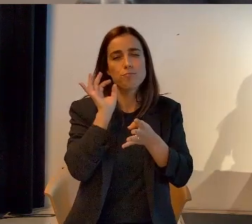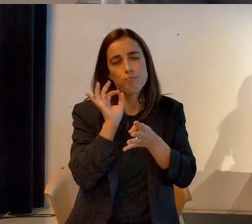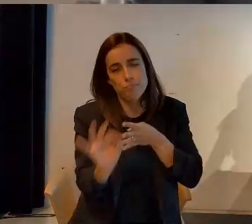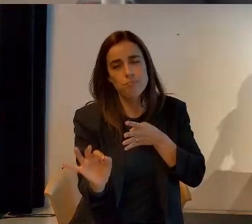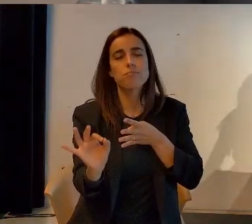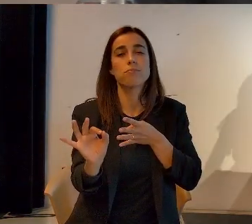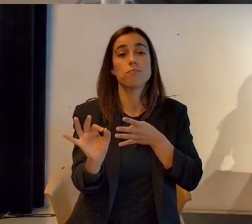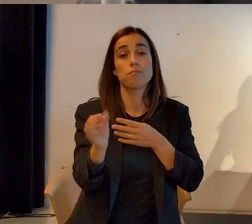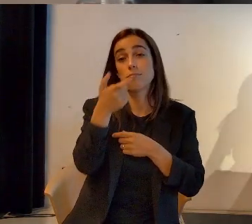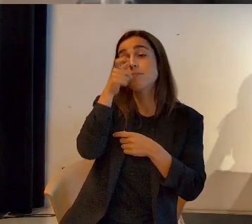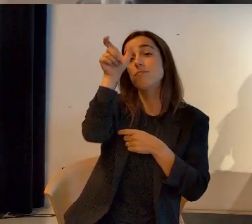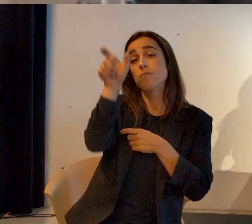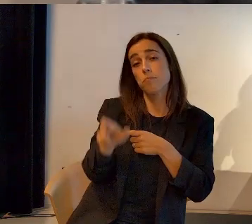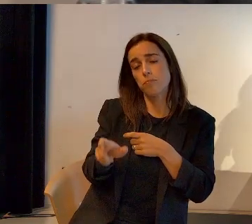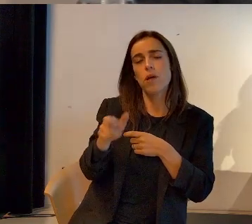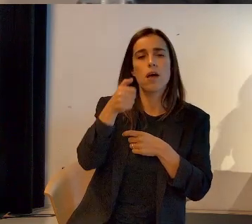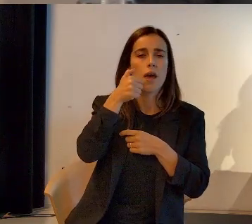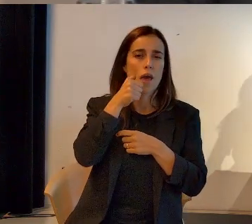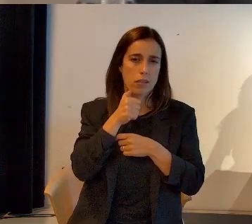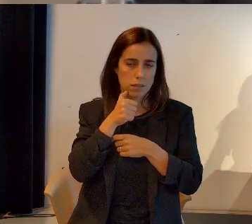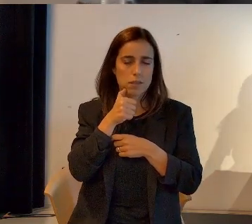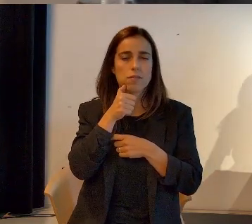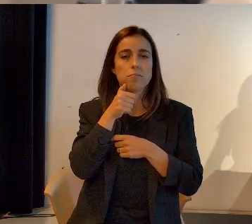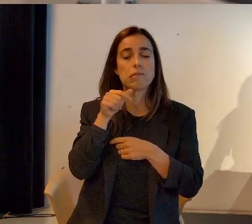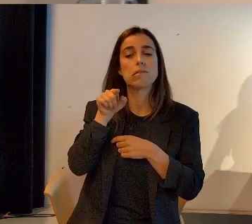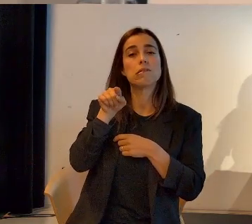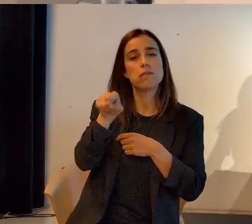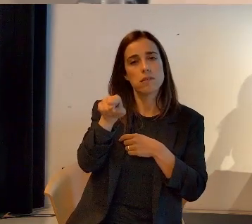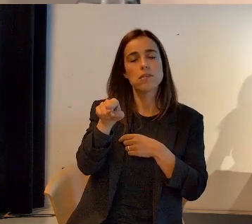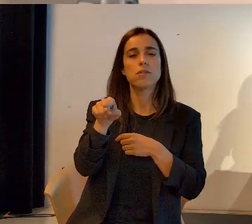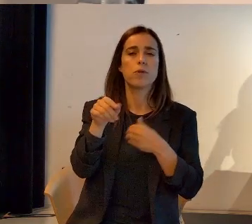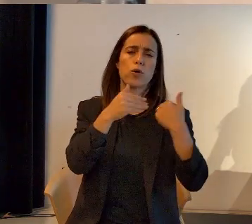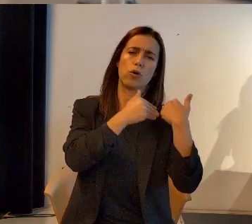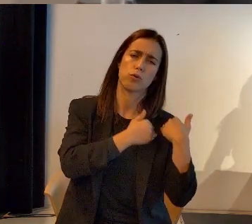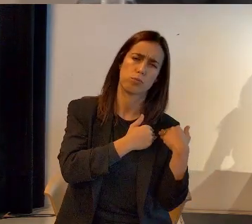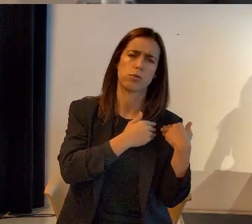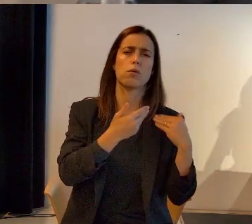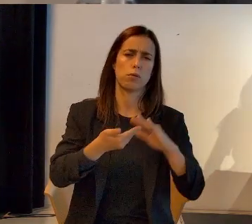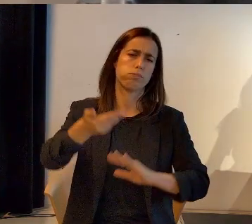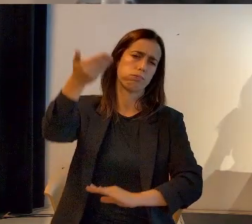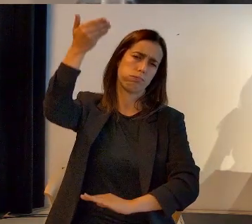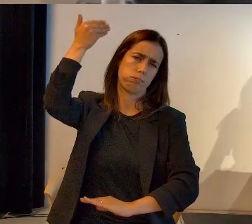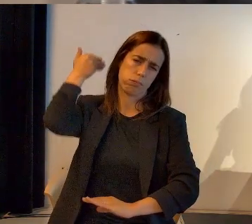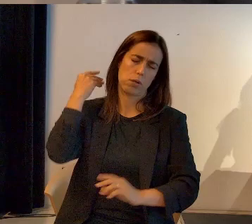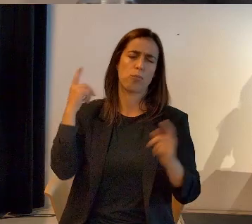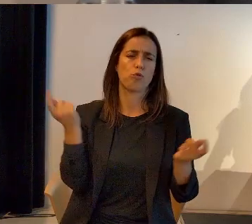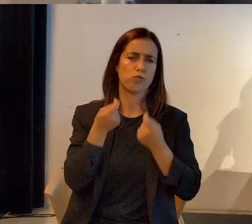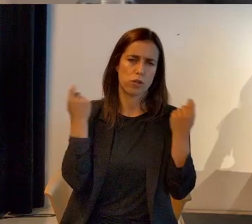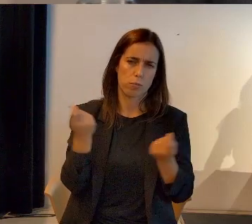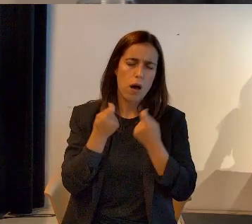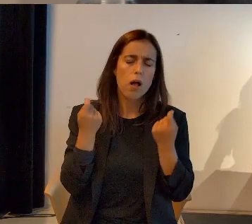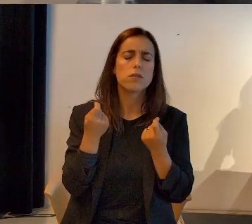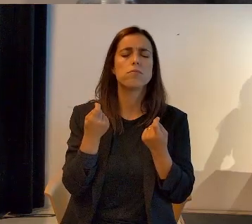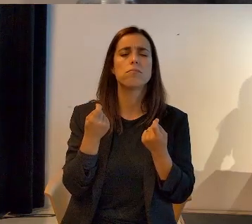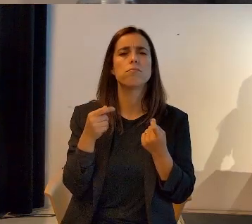quem? Pelo Edson. O Edson, que afinal de contas é a matriz do Agitag desde há muito tempo, é ele que consegue